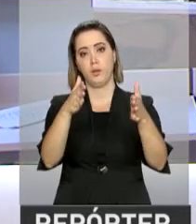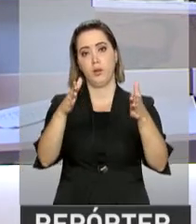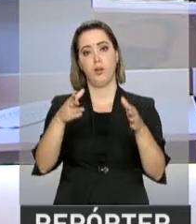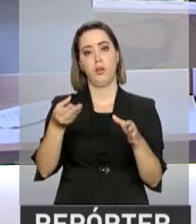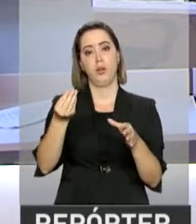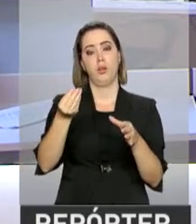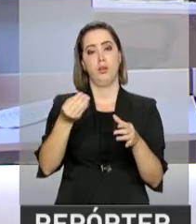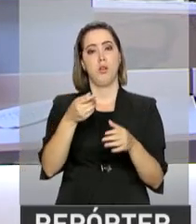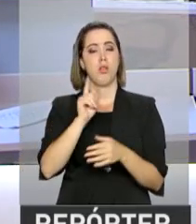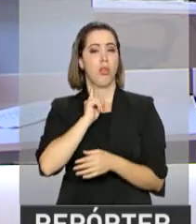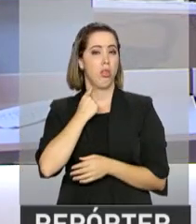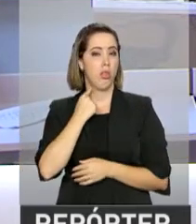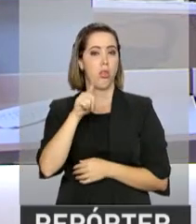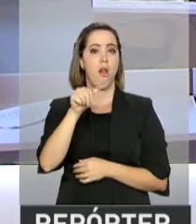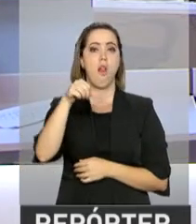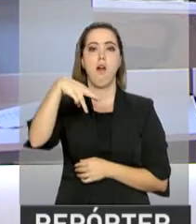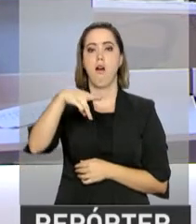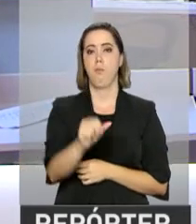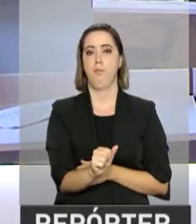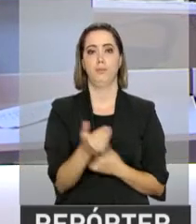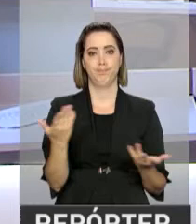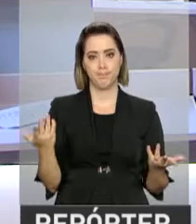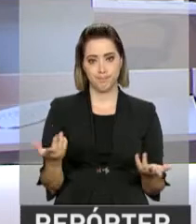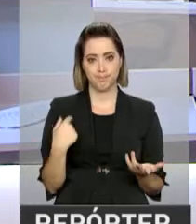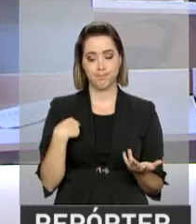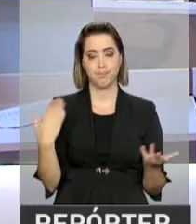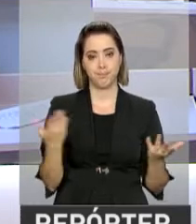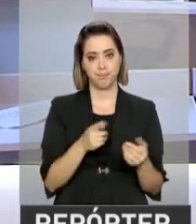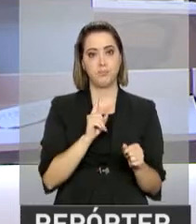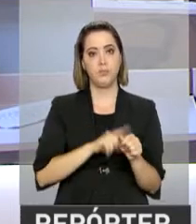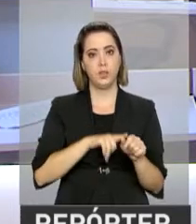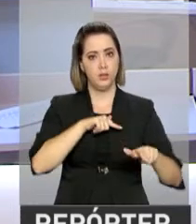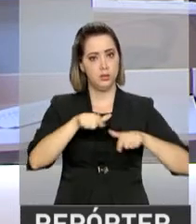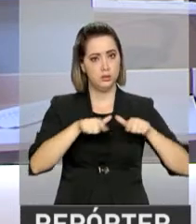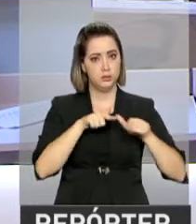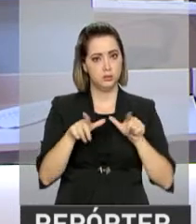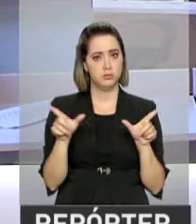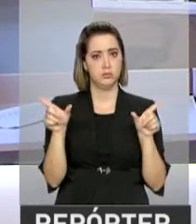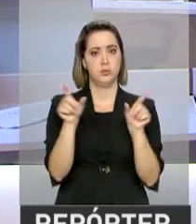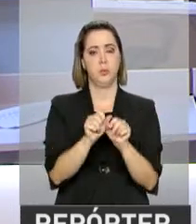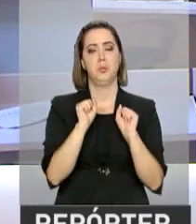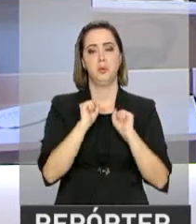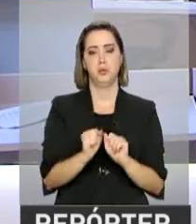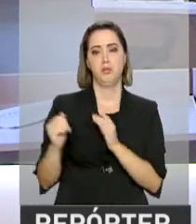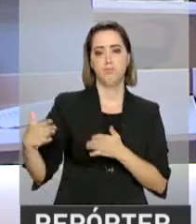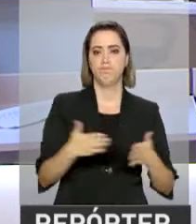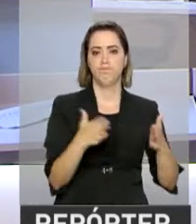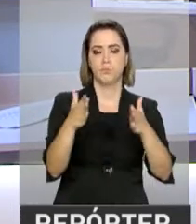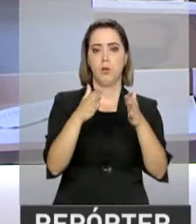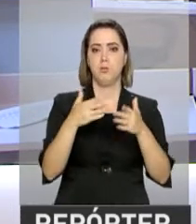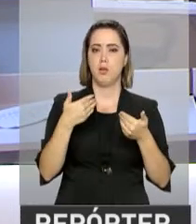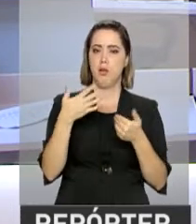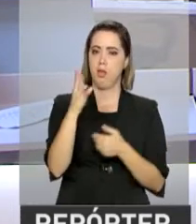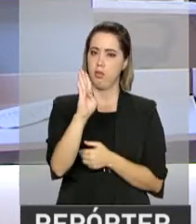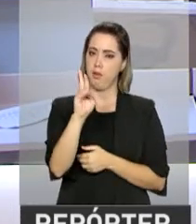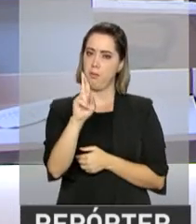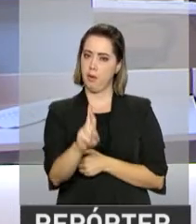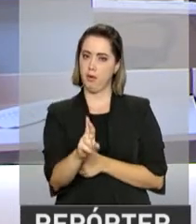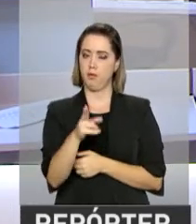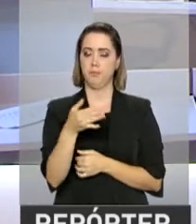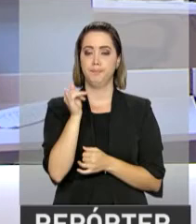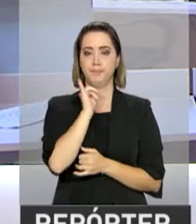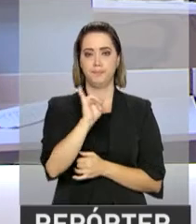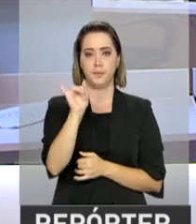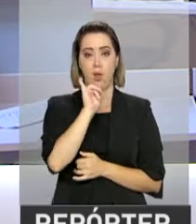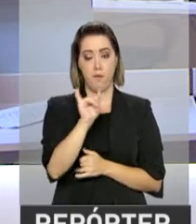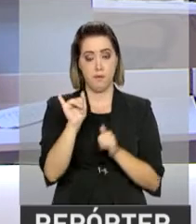br-163 medidas de curto prazo estão sendo adotadas para tornar a rodovia trafegável ainda na nota o presidente afirmou que